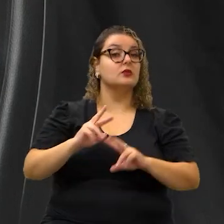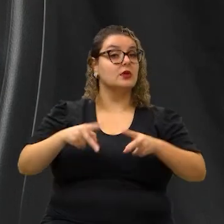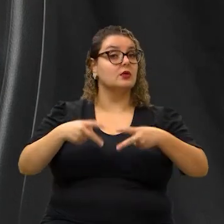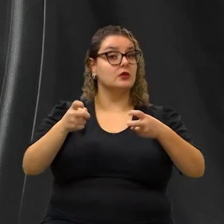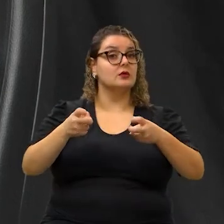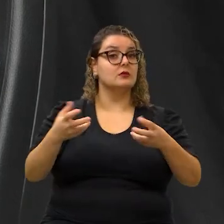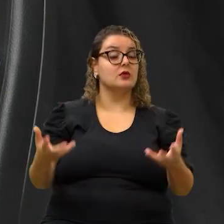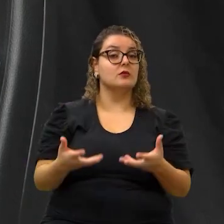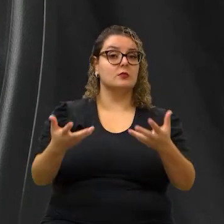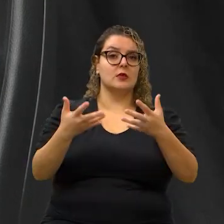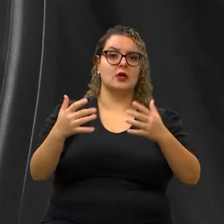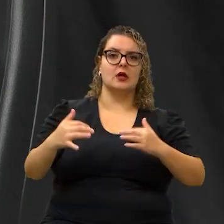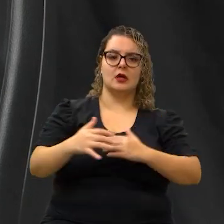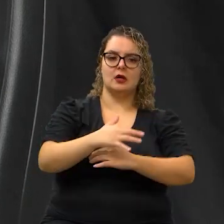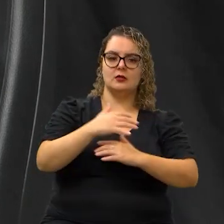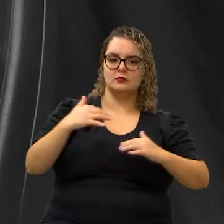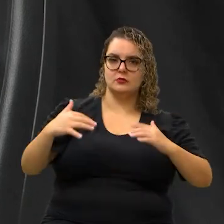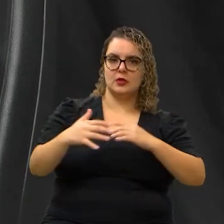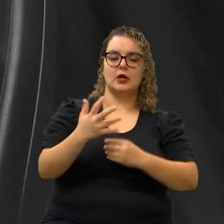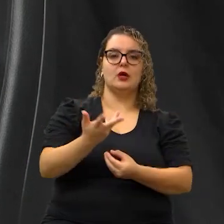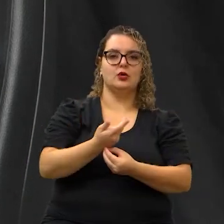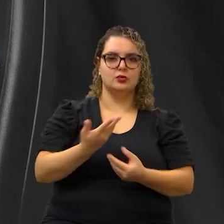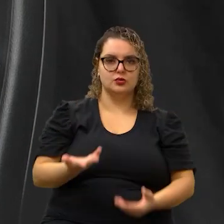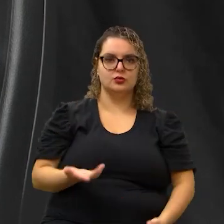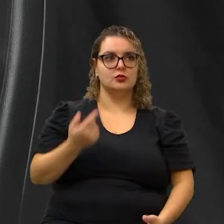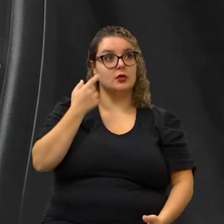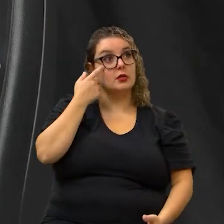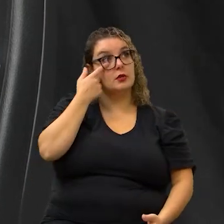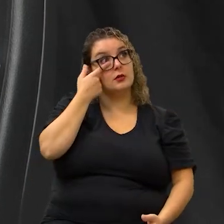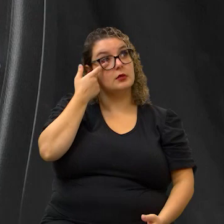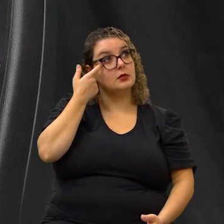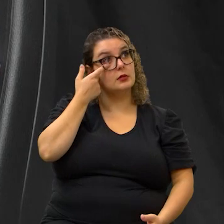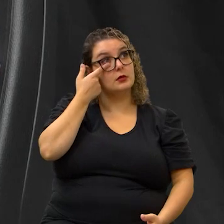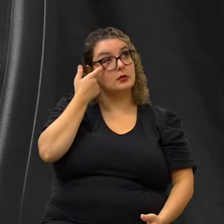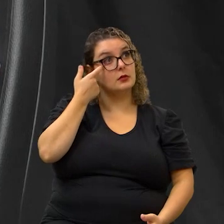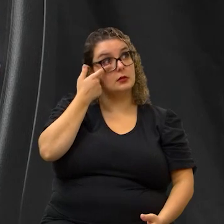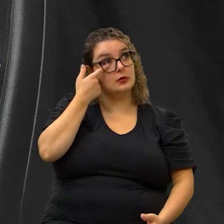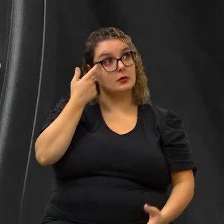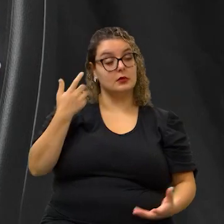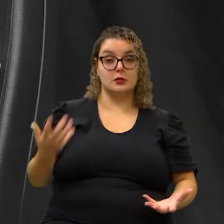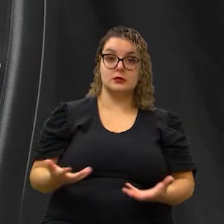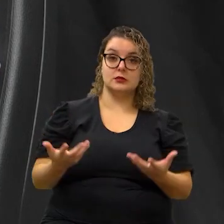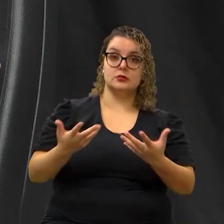e fomentar a arte urbana, é uma forma de incentivar